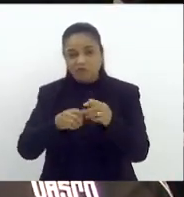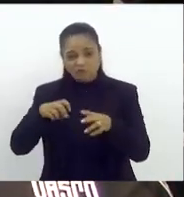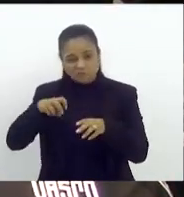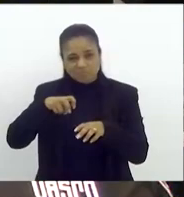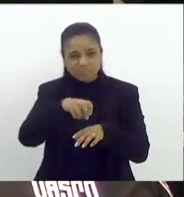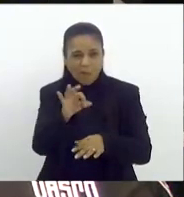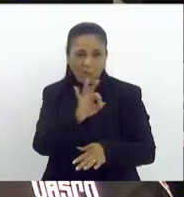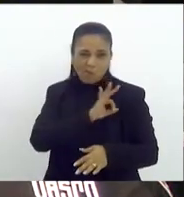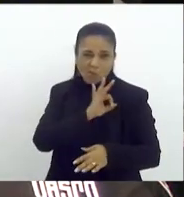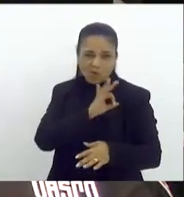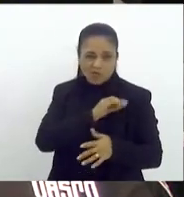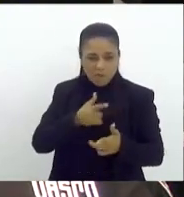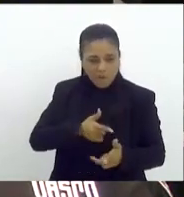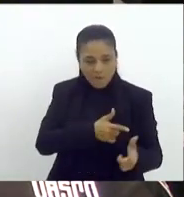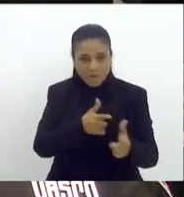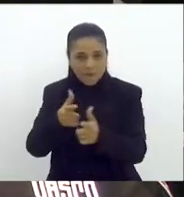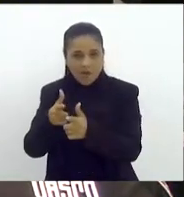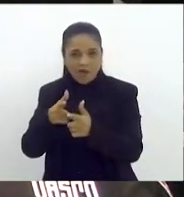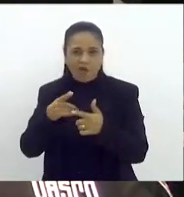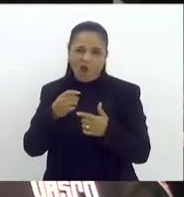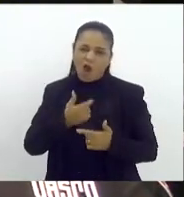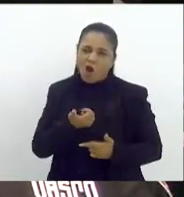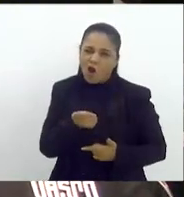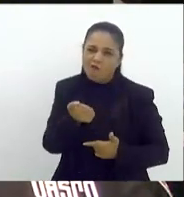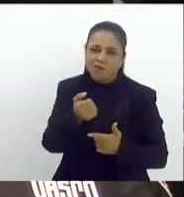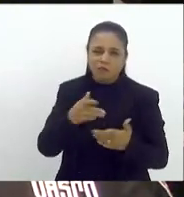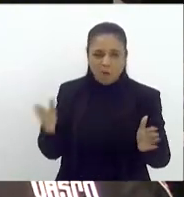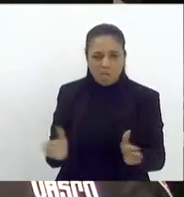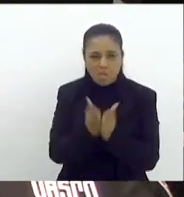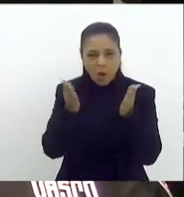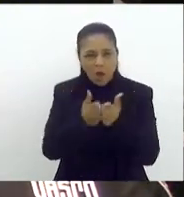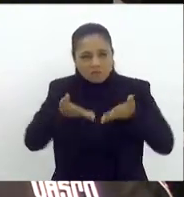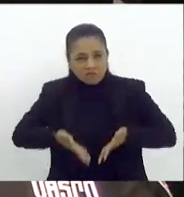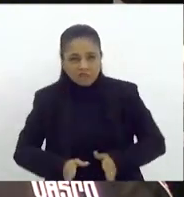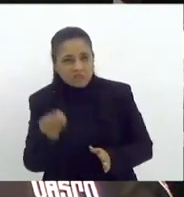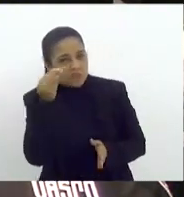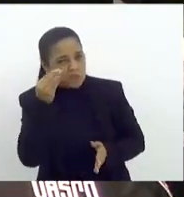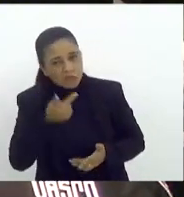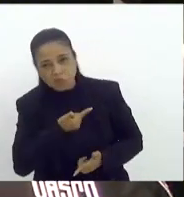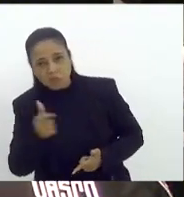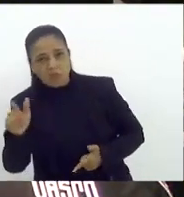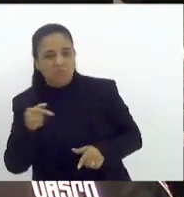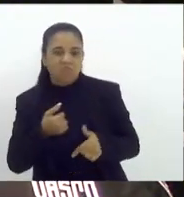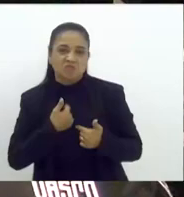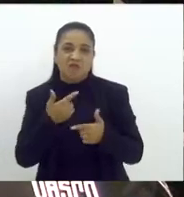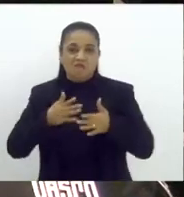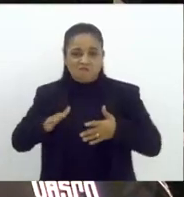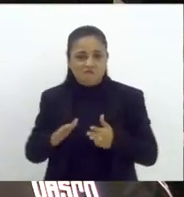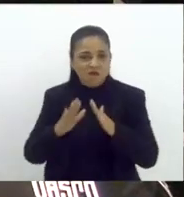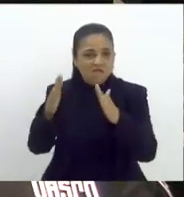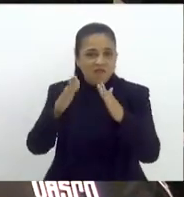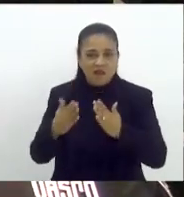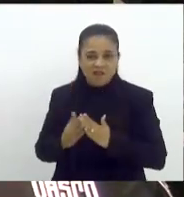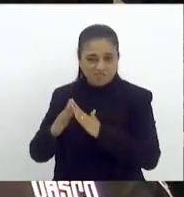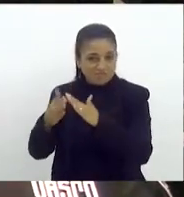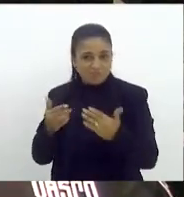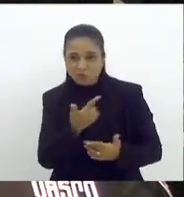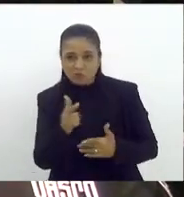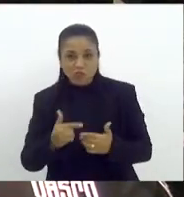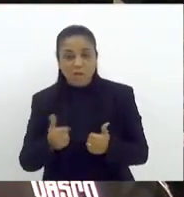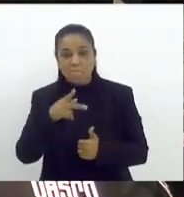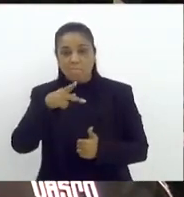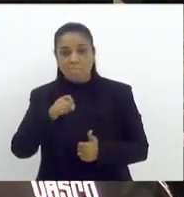dono do Scott sua família sustenta covardia nascer pobre porque o resto nem tenta se a favela não existisse o Brasil nem tinha tenta